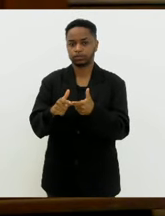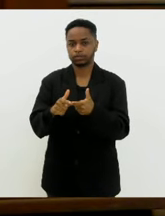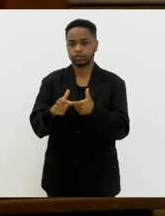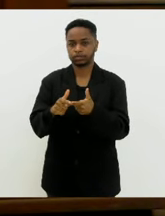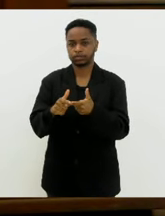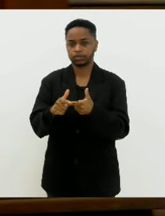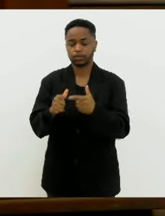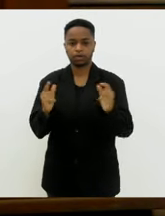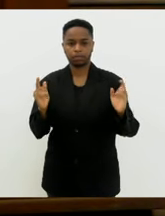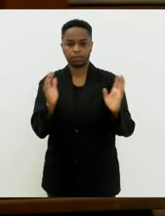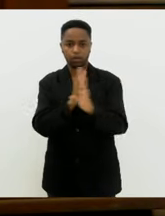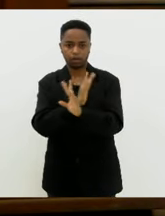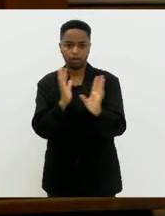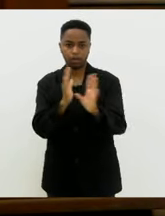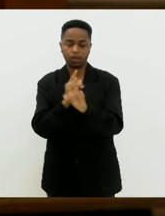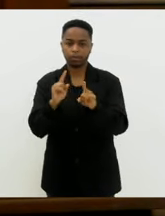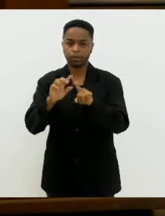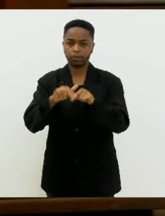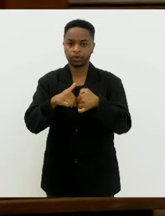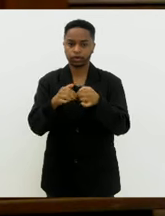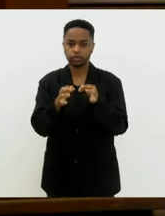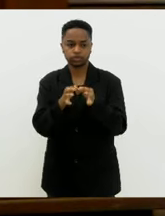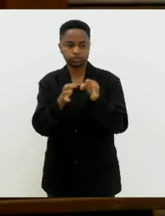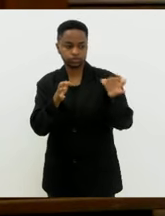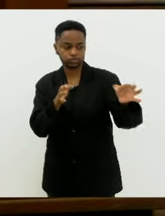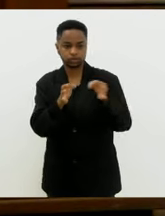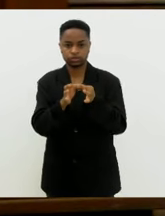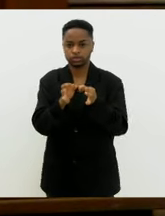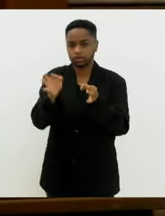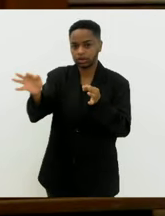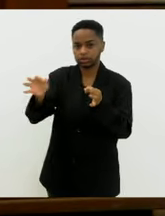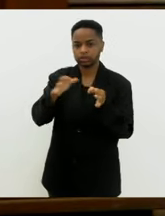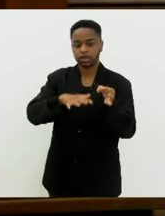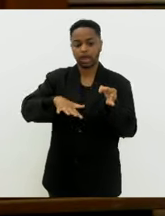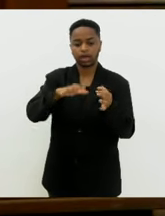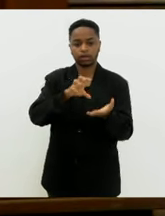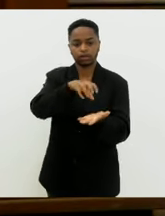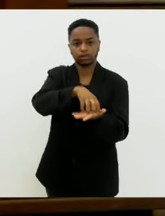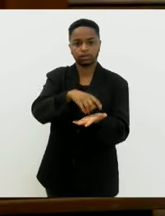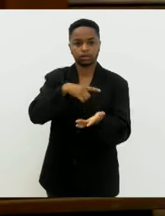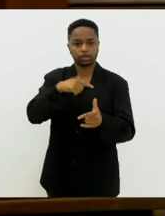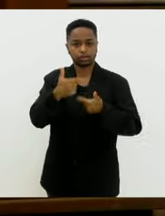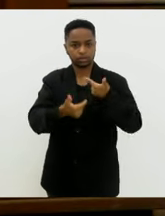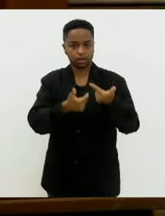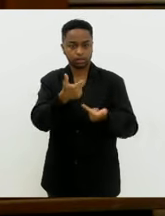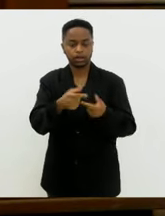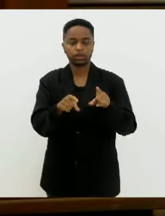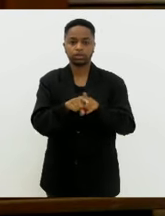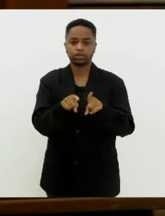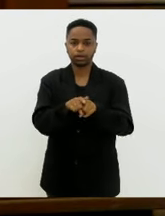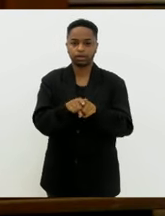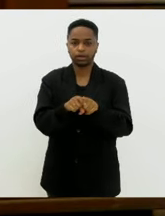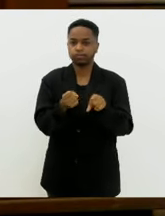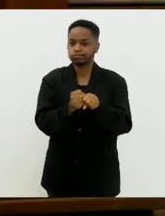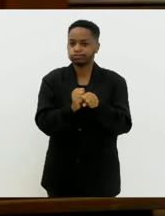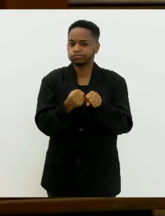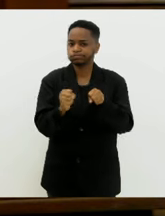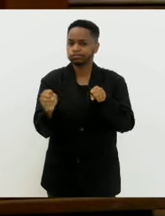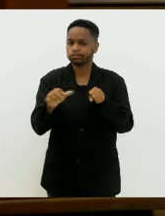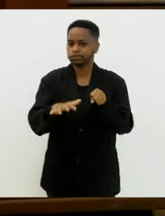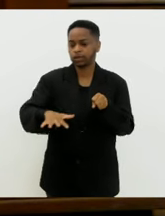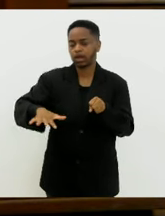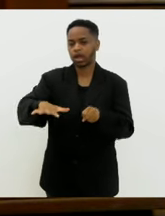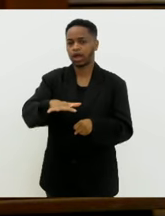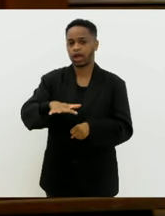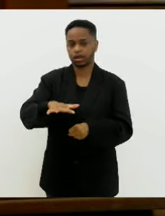locomoção pelas distâncias dos polos geradores de trabalho. É um município de dimensão territorial